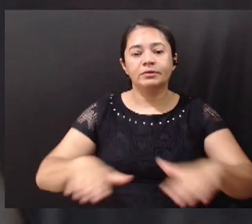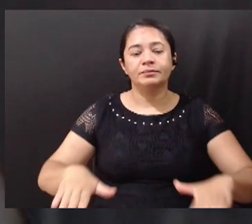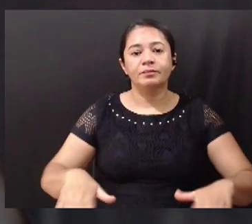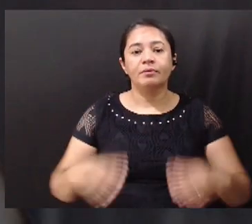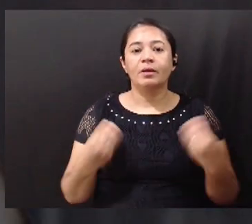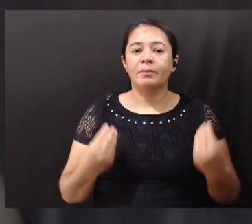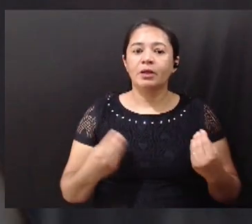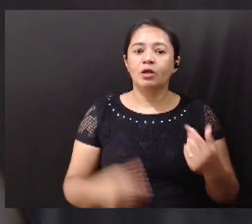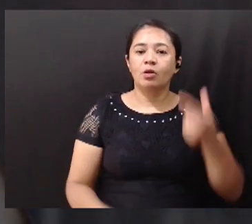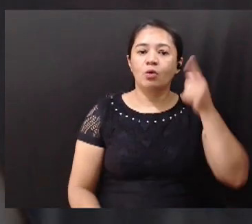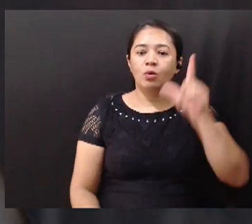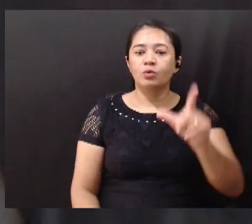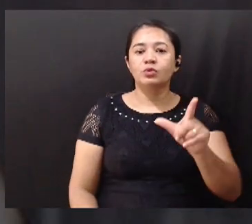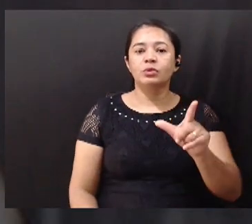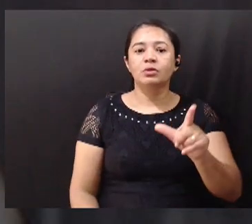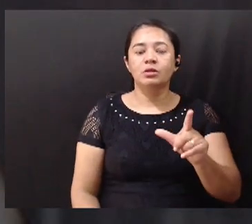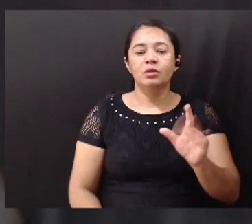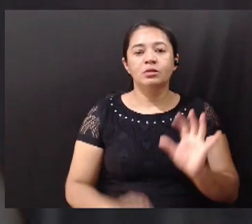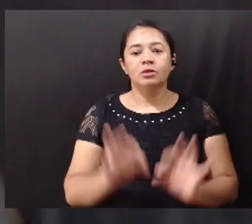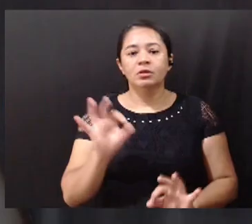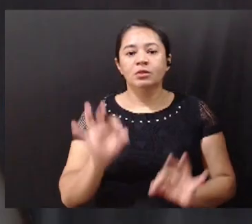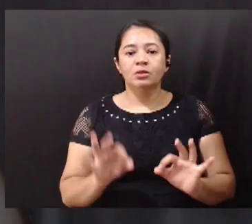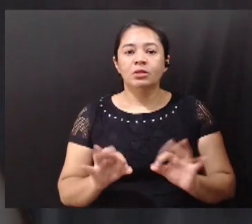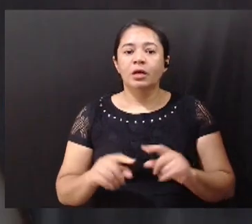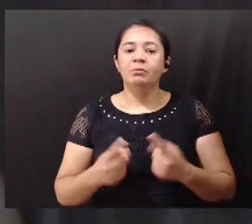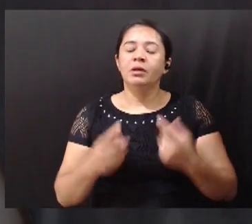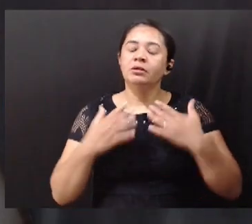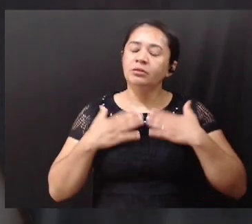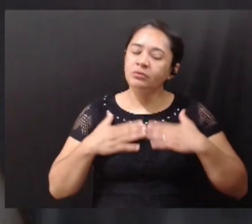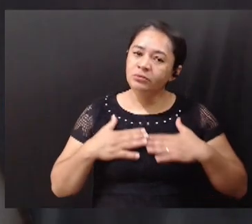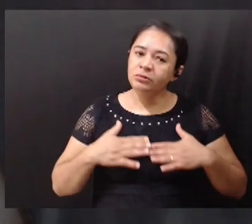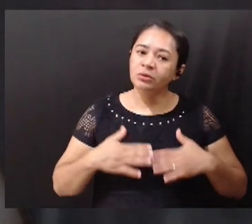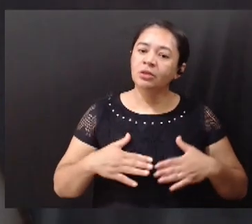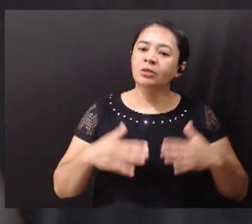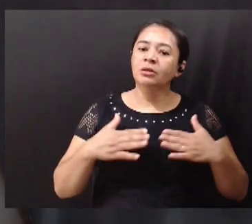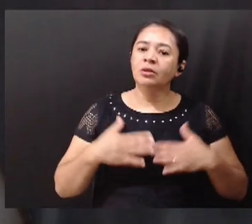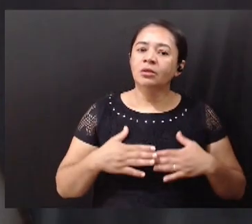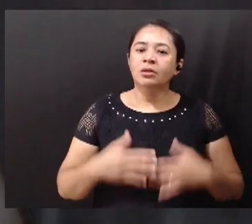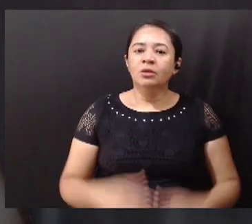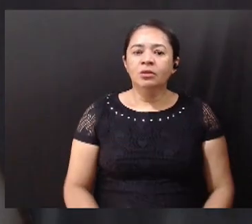se manter organizada, mais tranquila, né? E ter um